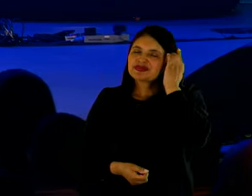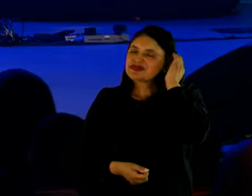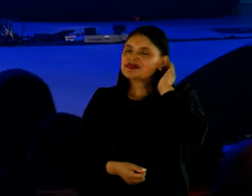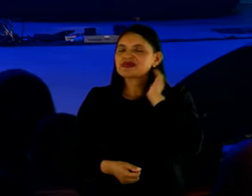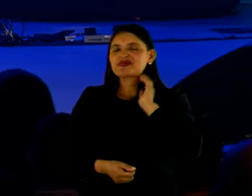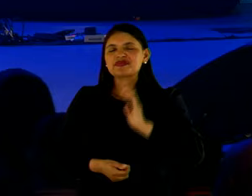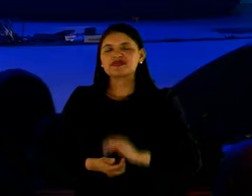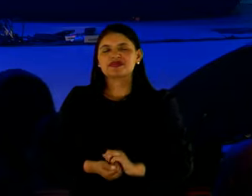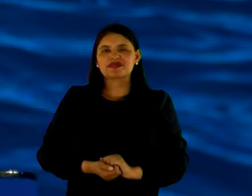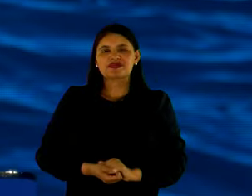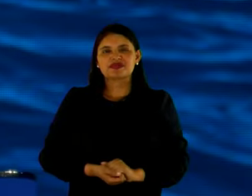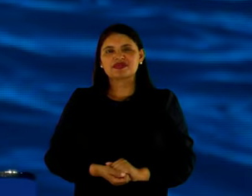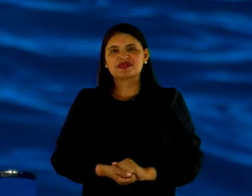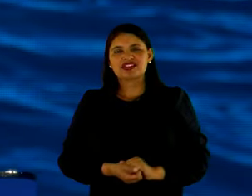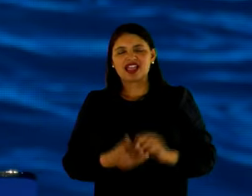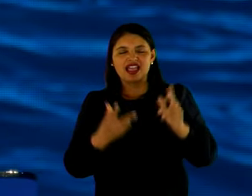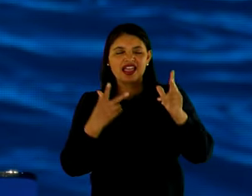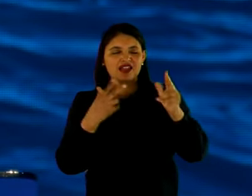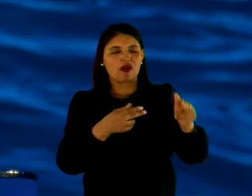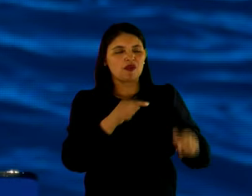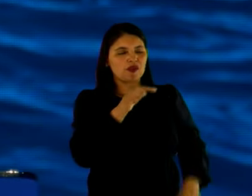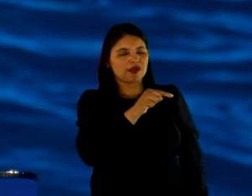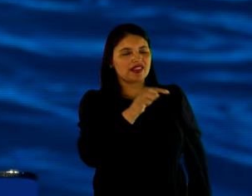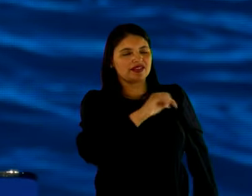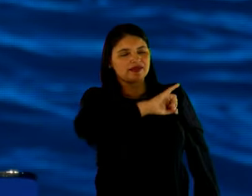Jordão, assim como Jonas,